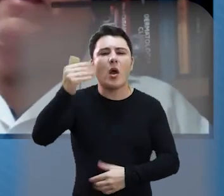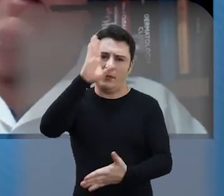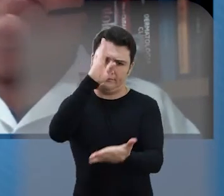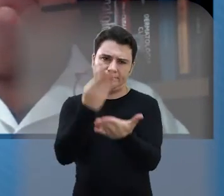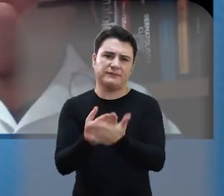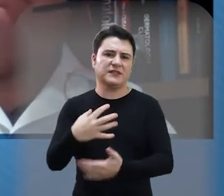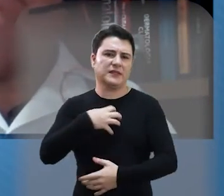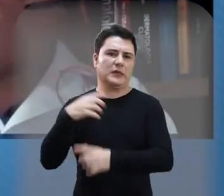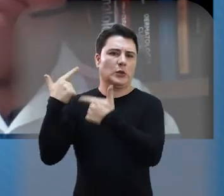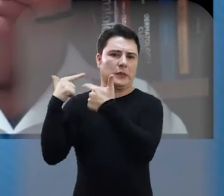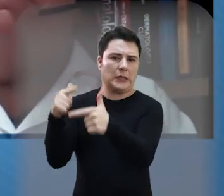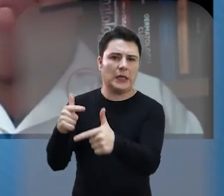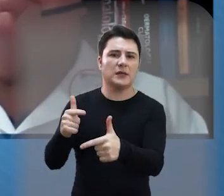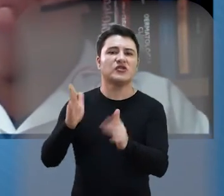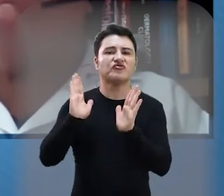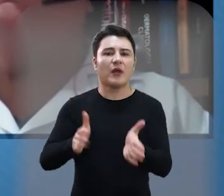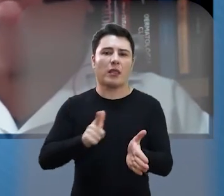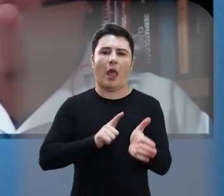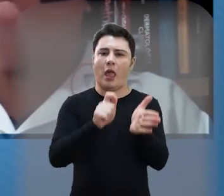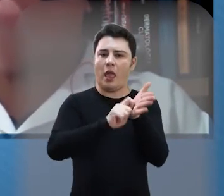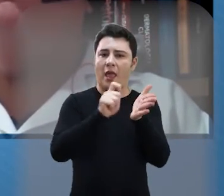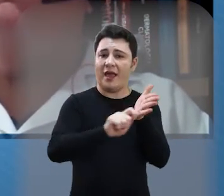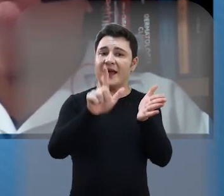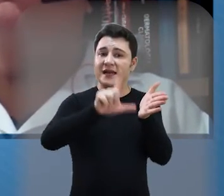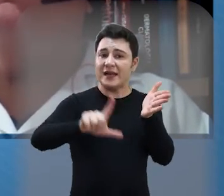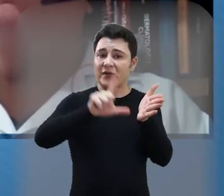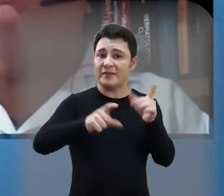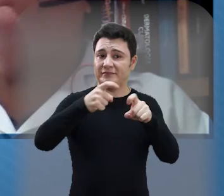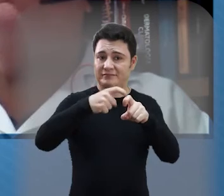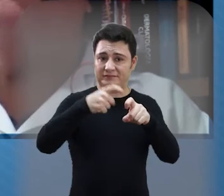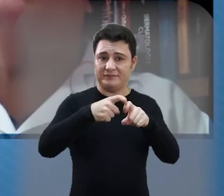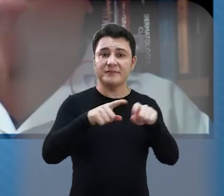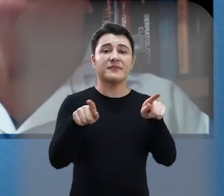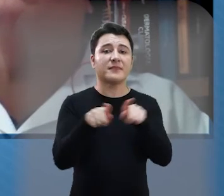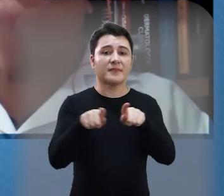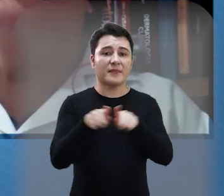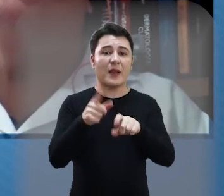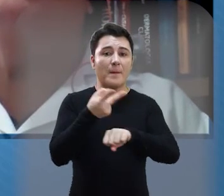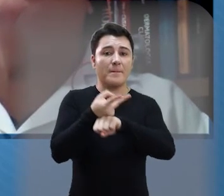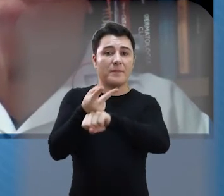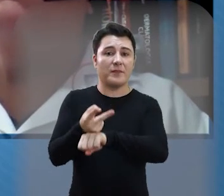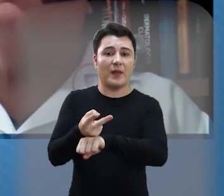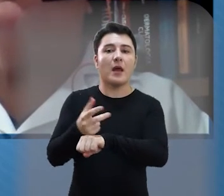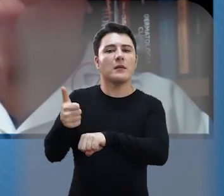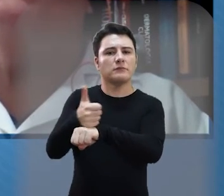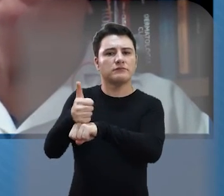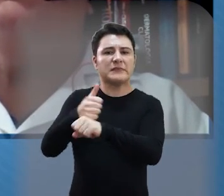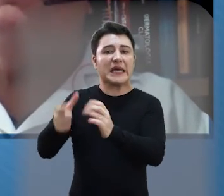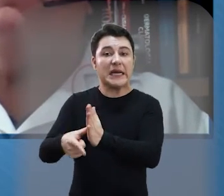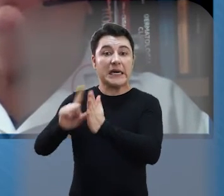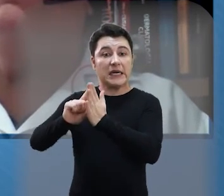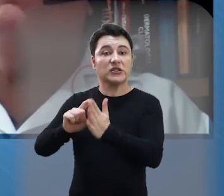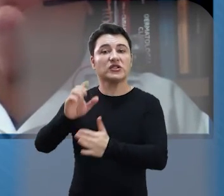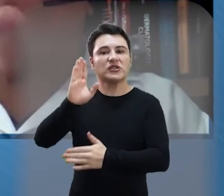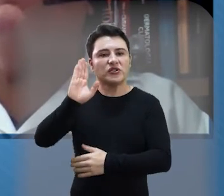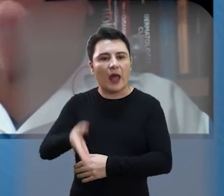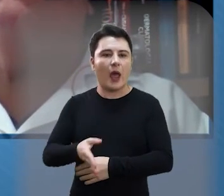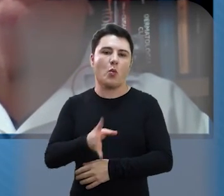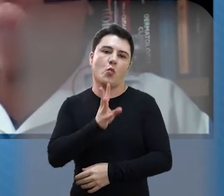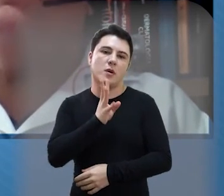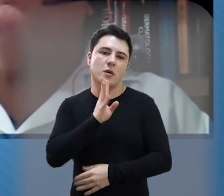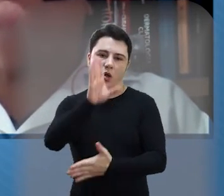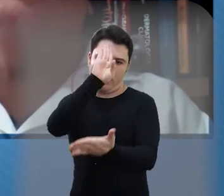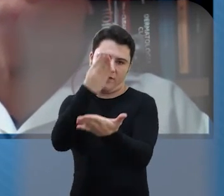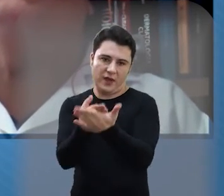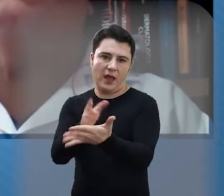melhor confiar no tradicional, naquilo que já está prescrito na literatura científica e procurar um médico de confiança, aquele